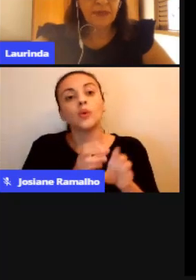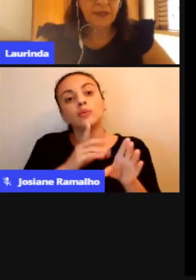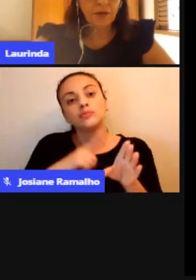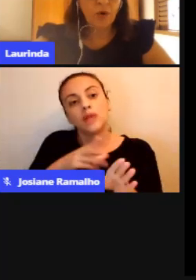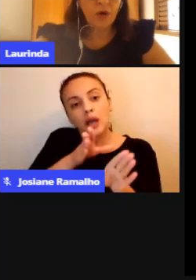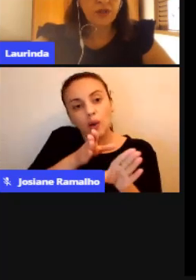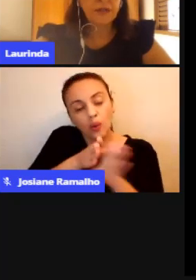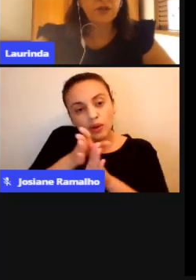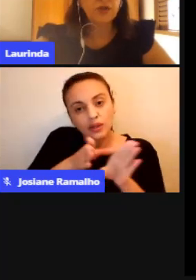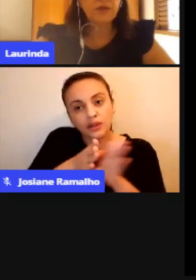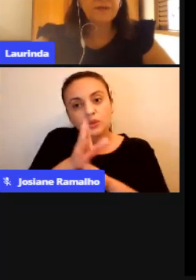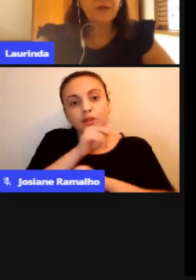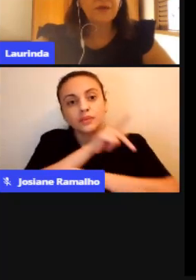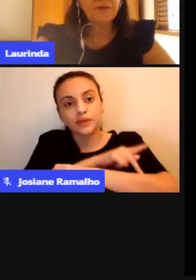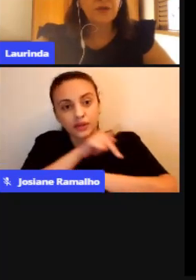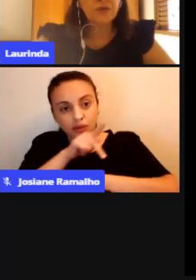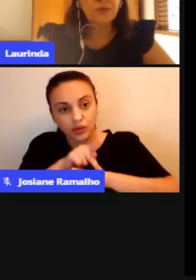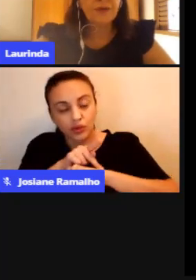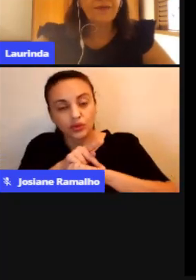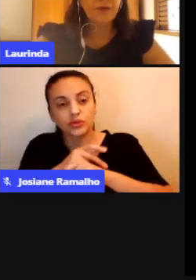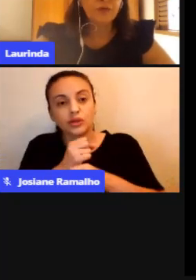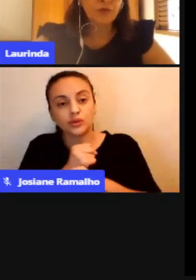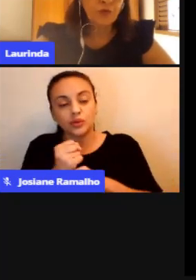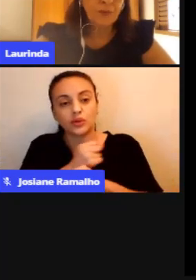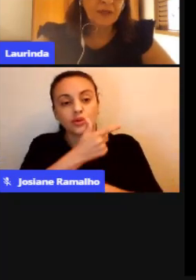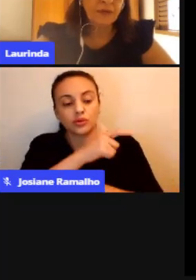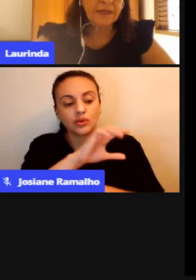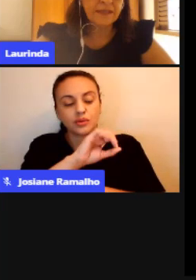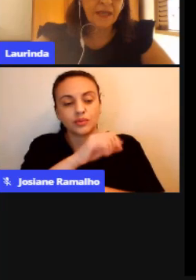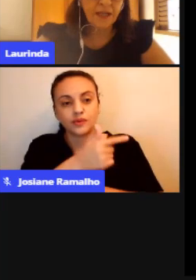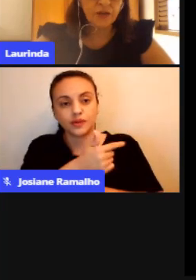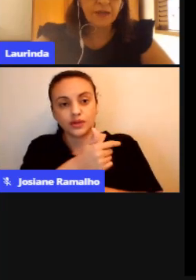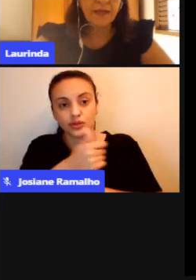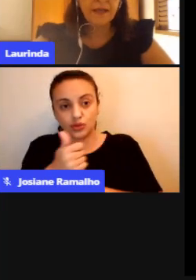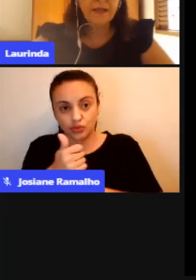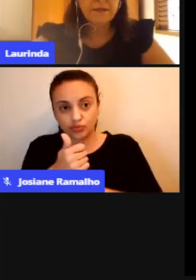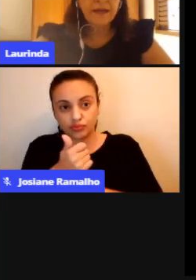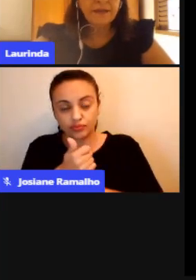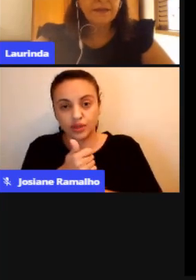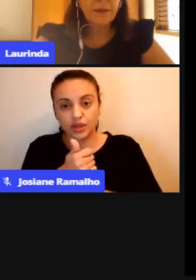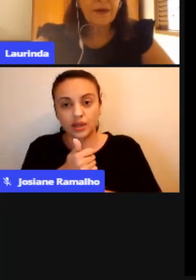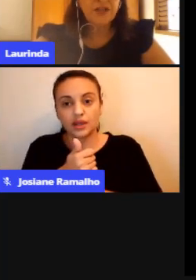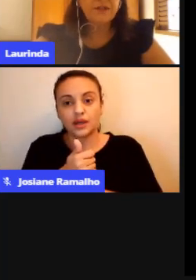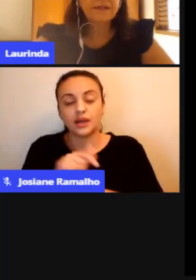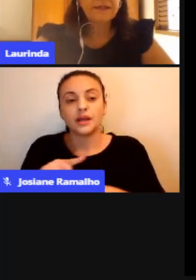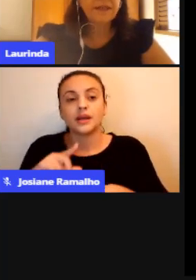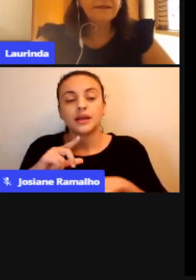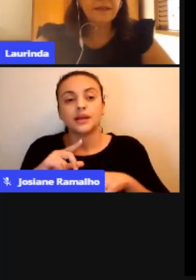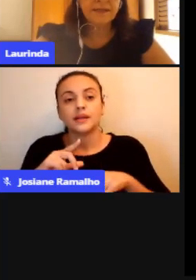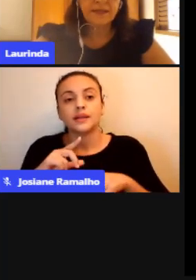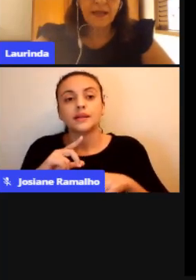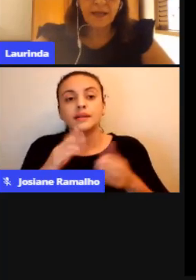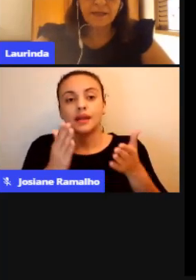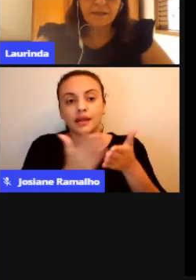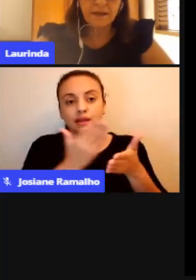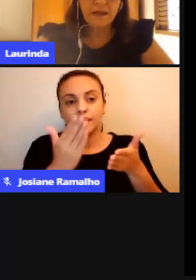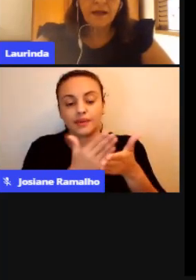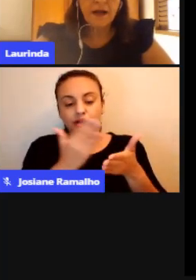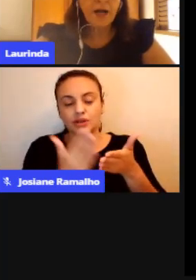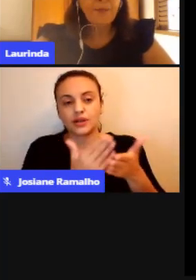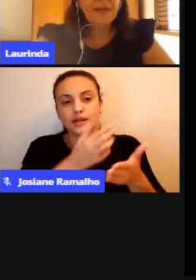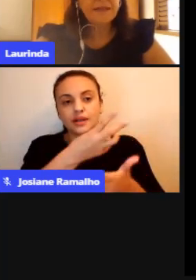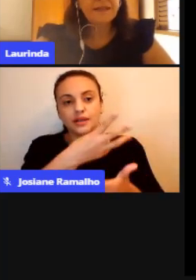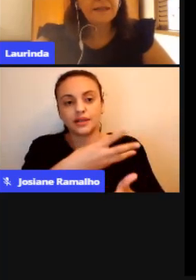orientações pedagógicas de 2021, que foi um documento recente, trata na página